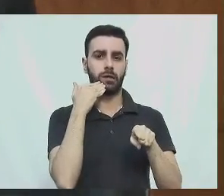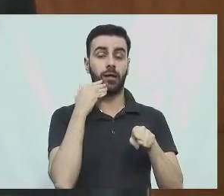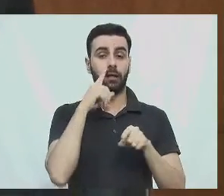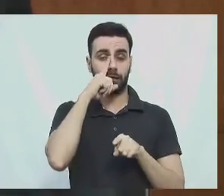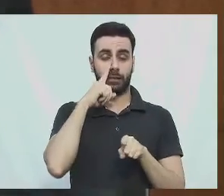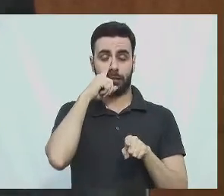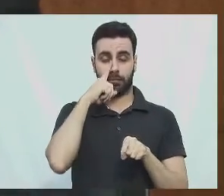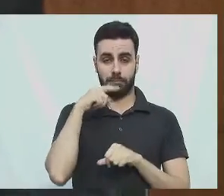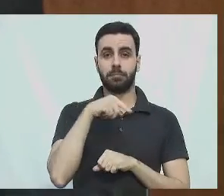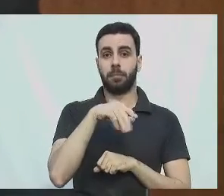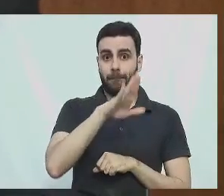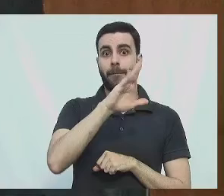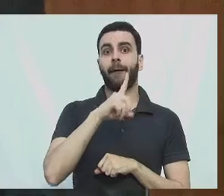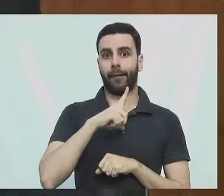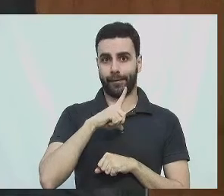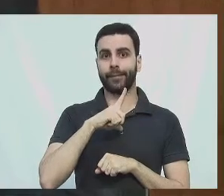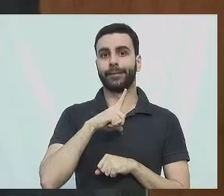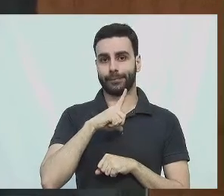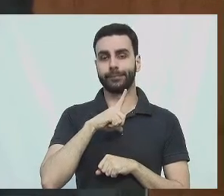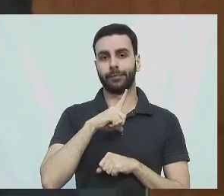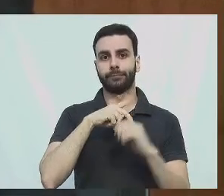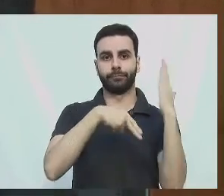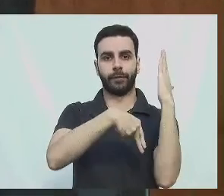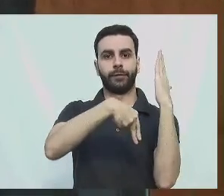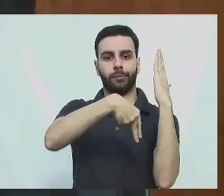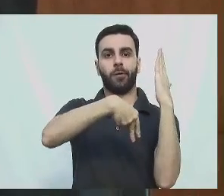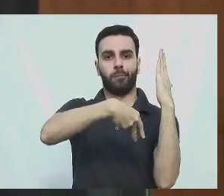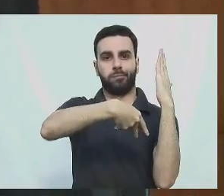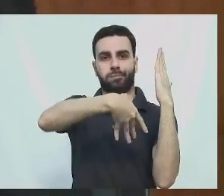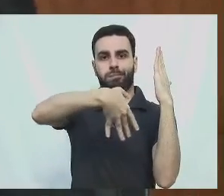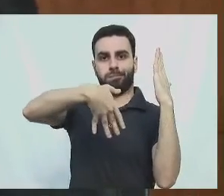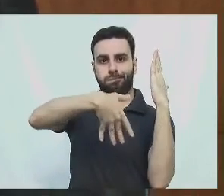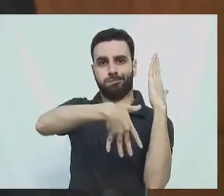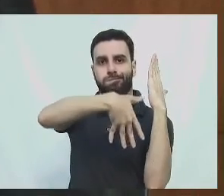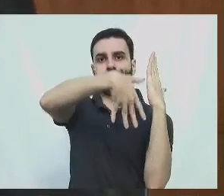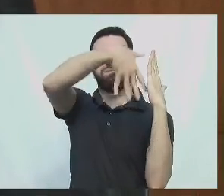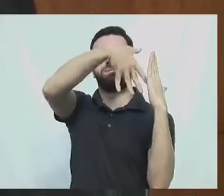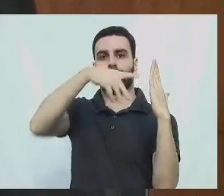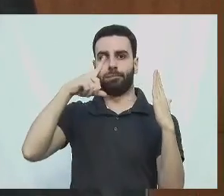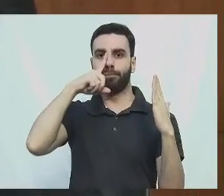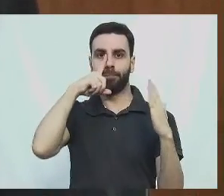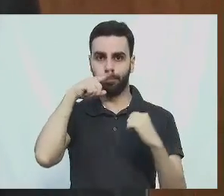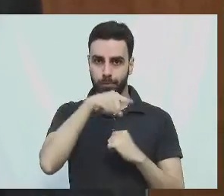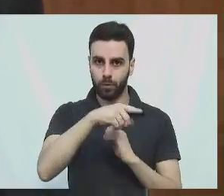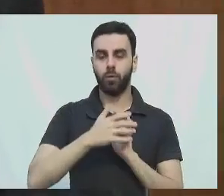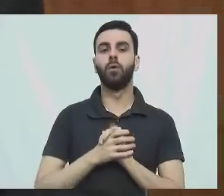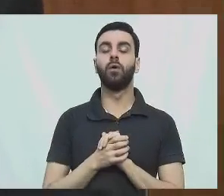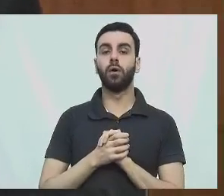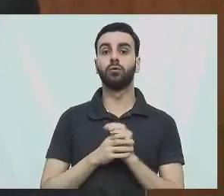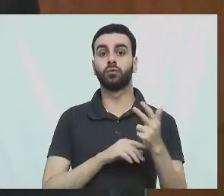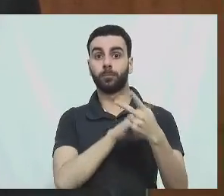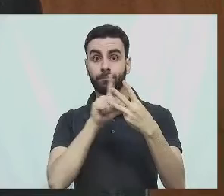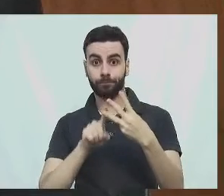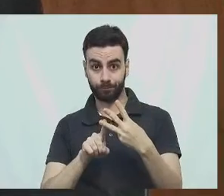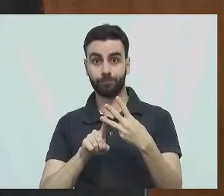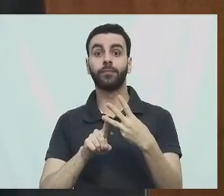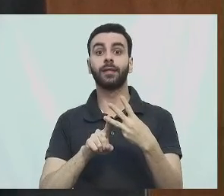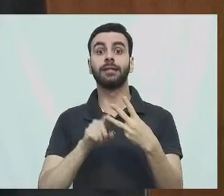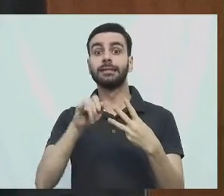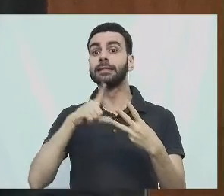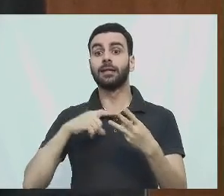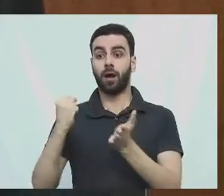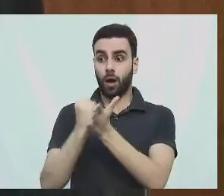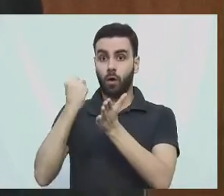o risco, né, da próxima pessoa que ocupar aquele elevador acabar sofrendo um acidente. A ausência do livro obrigatório